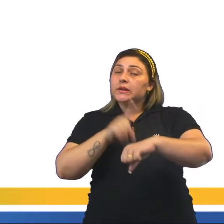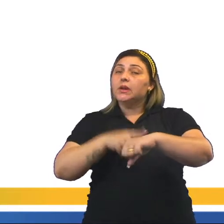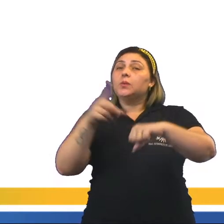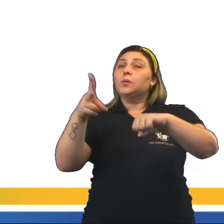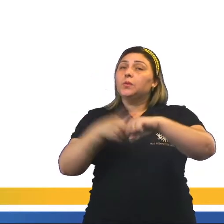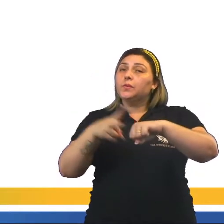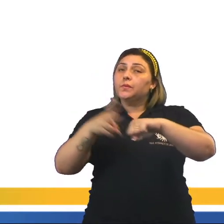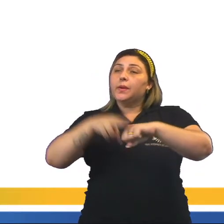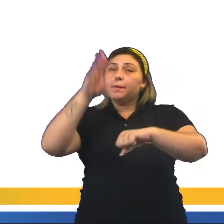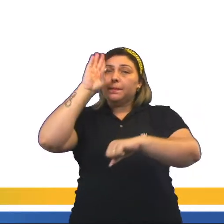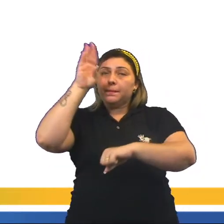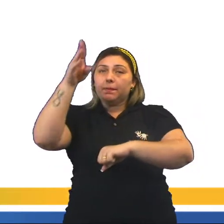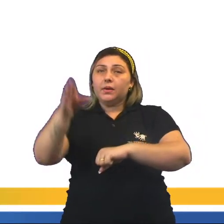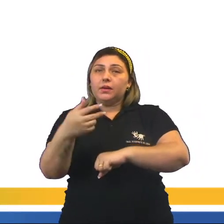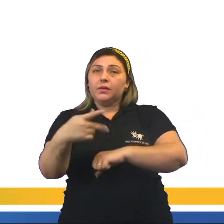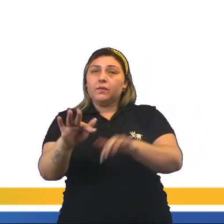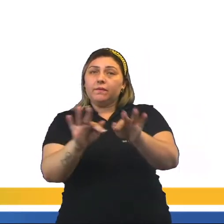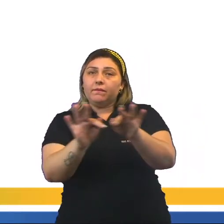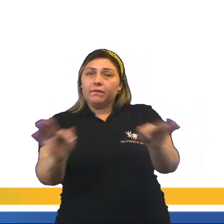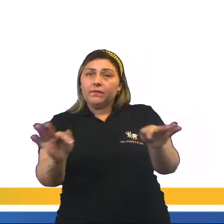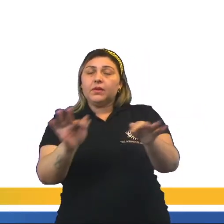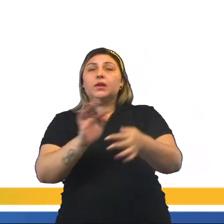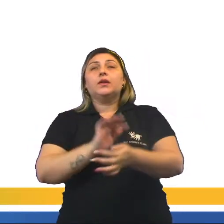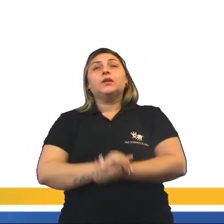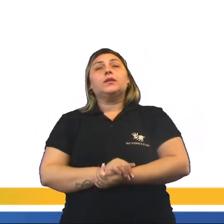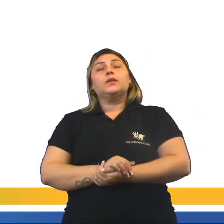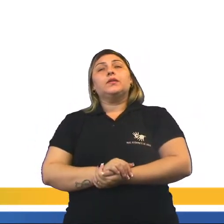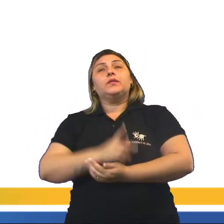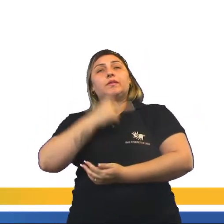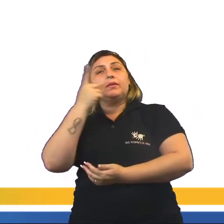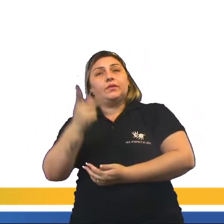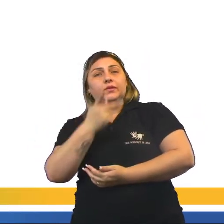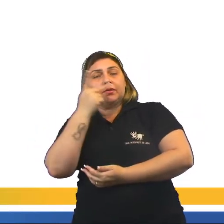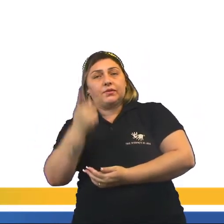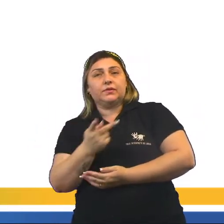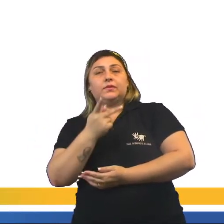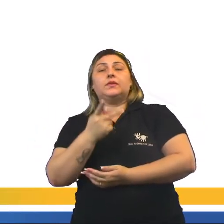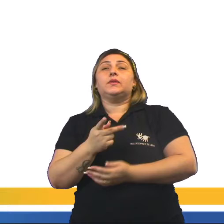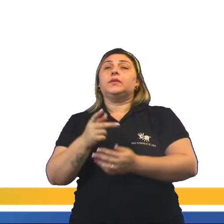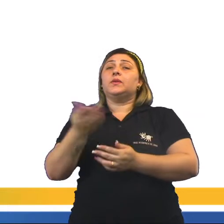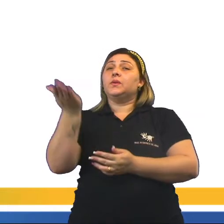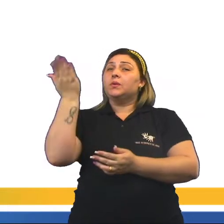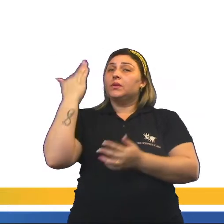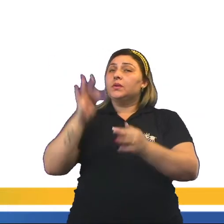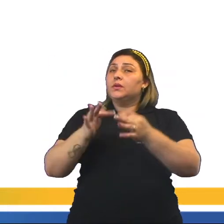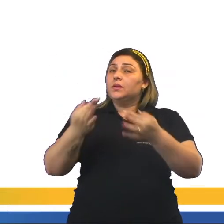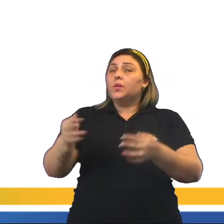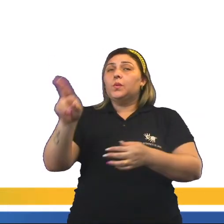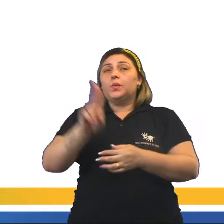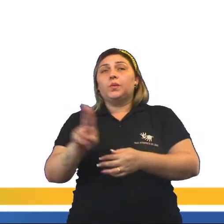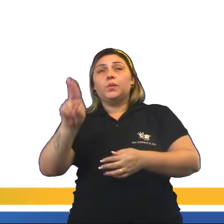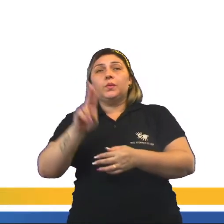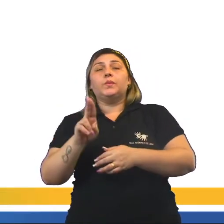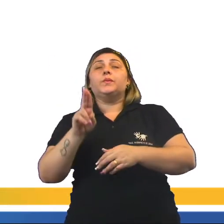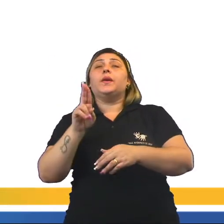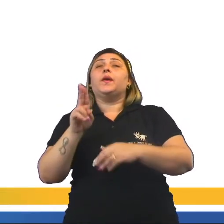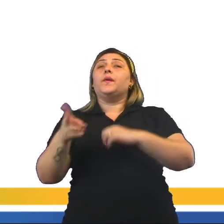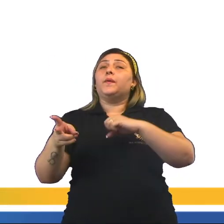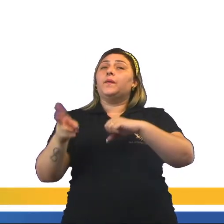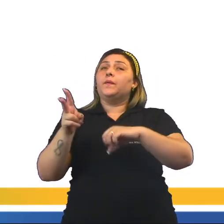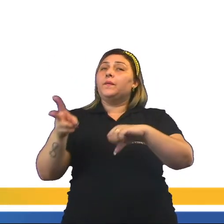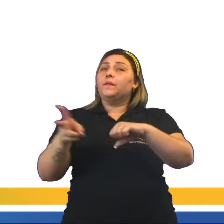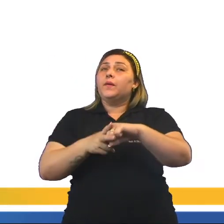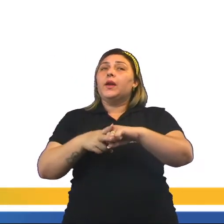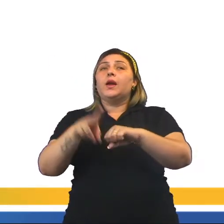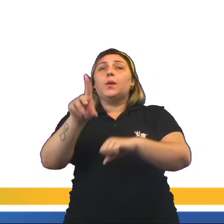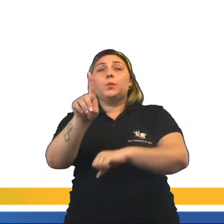verbo principal da sua frase. Quando nós falamos de simple past, nós vamos usar o verbo auxiliar did.